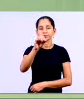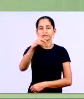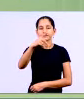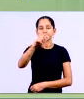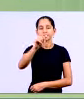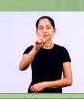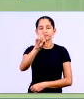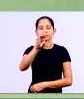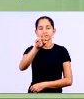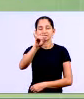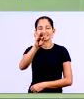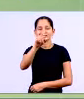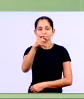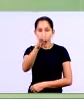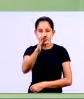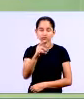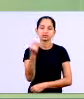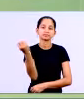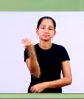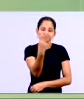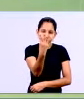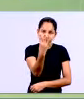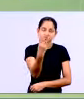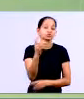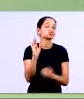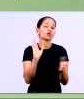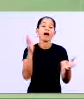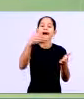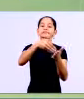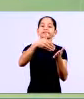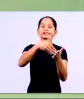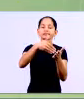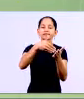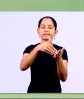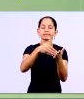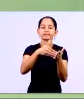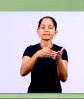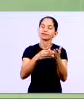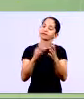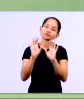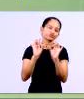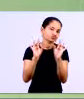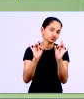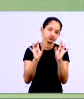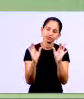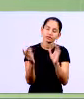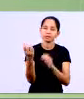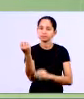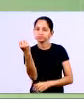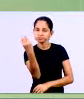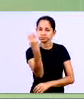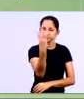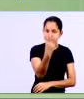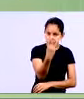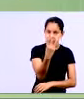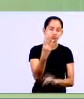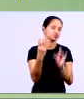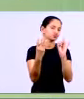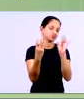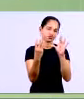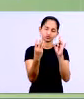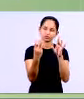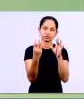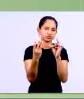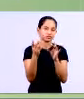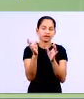são acentuadas palavras na língua portuguesa até a centena ou até a proparoxítona. Não existe palavra